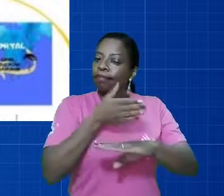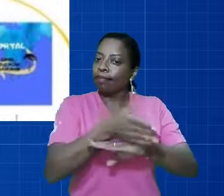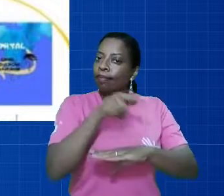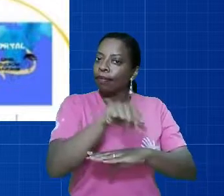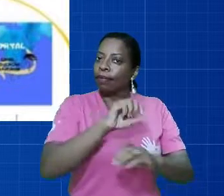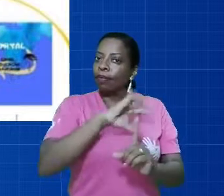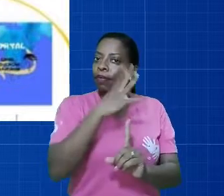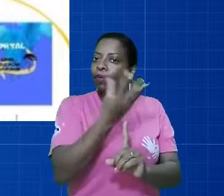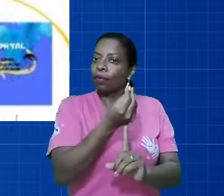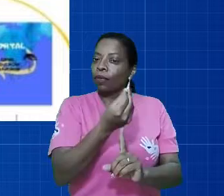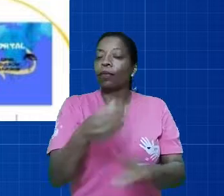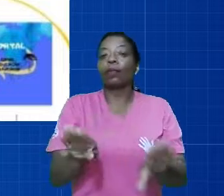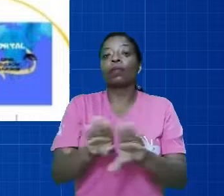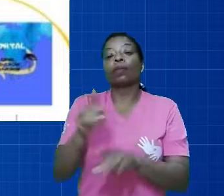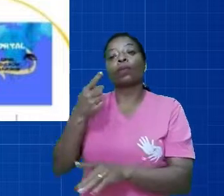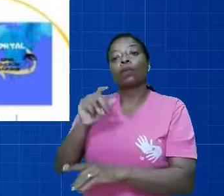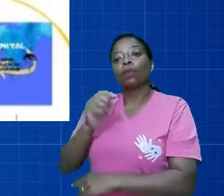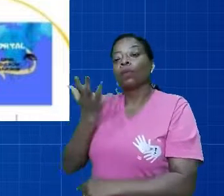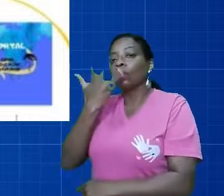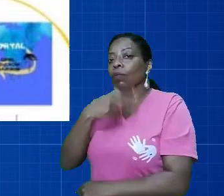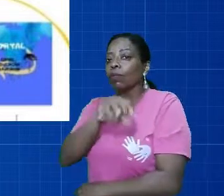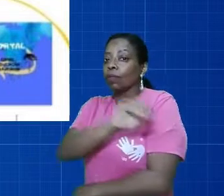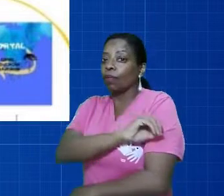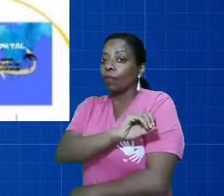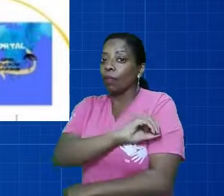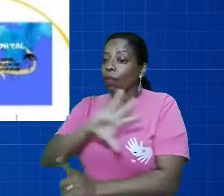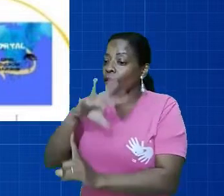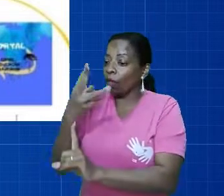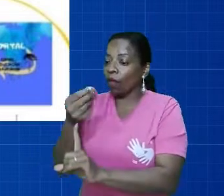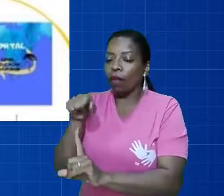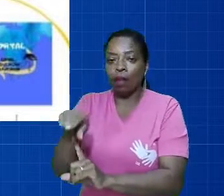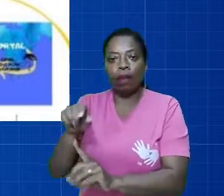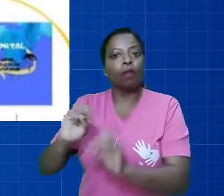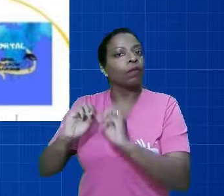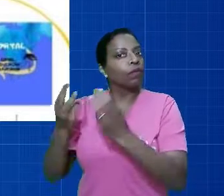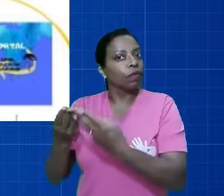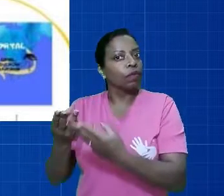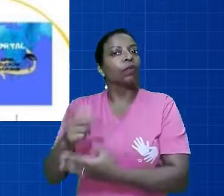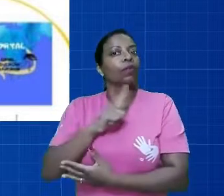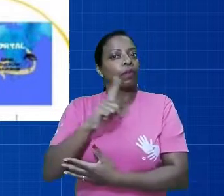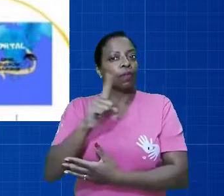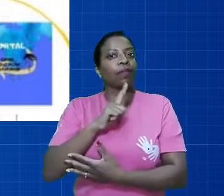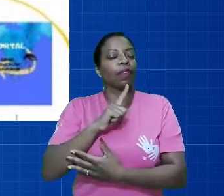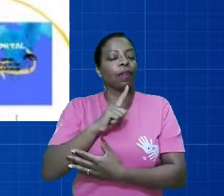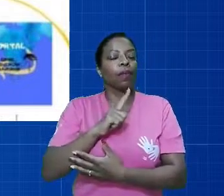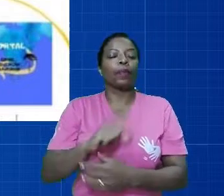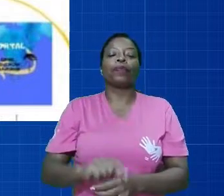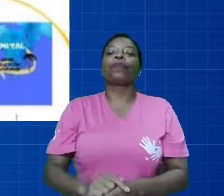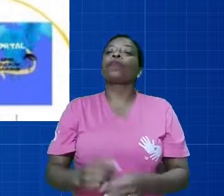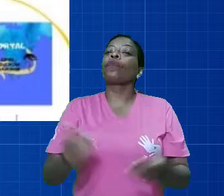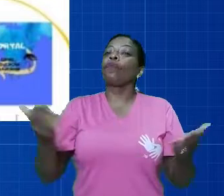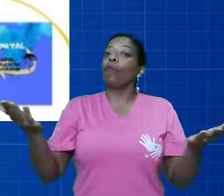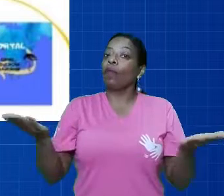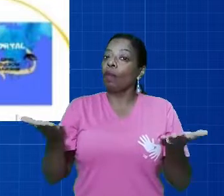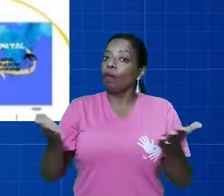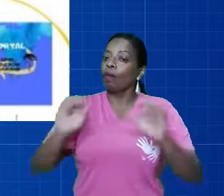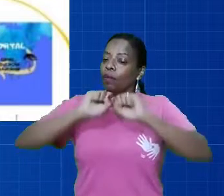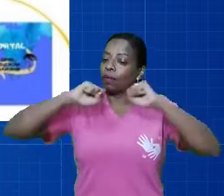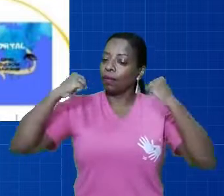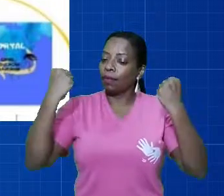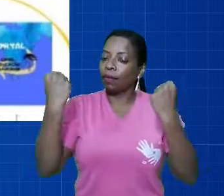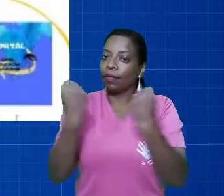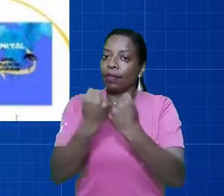nossos alunos essa proposta diferenciada de ensino de arte. O seminário está sendo ofertado em formato online